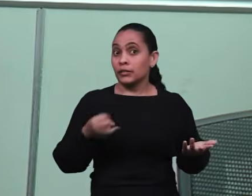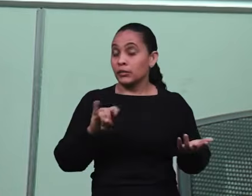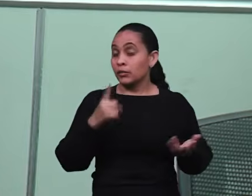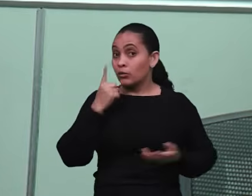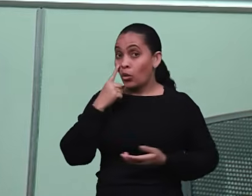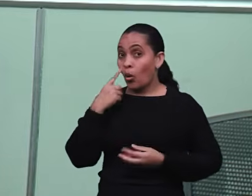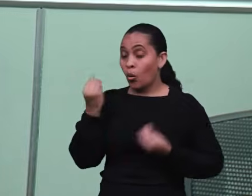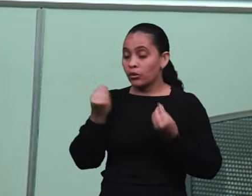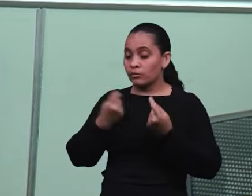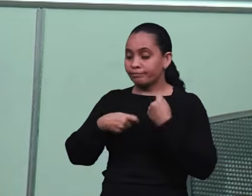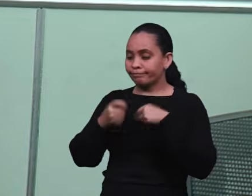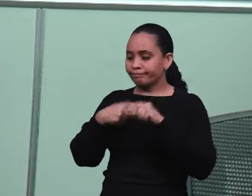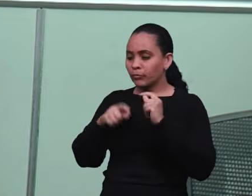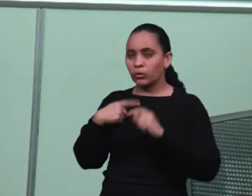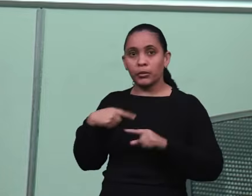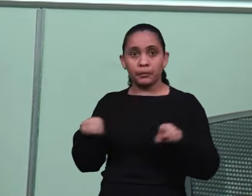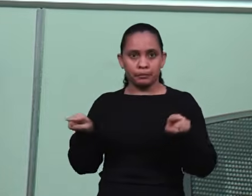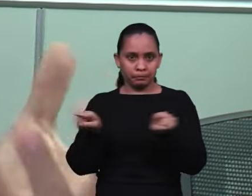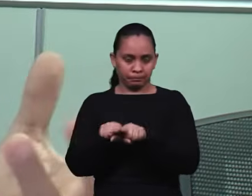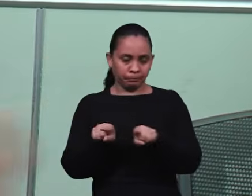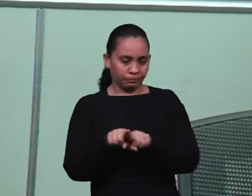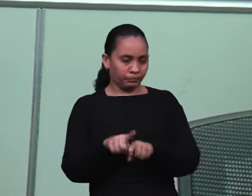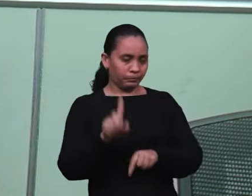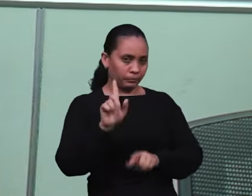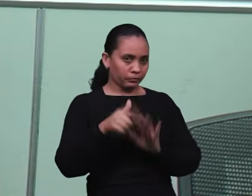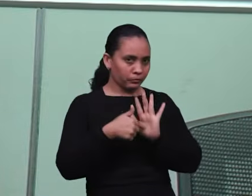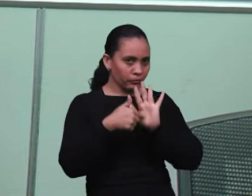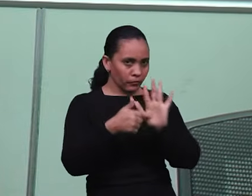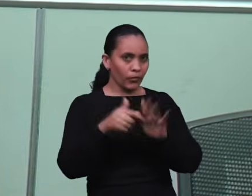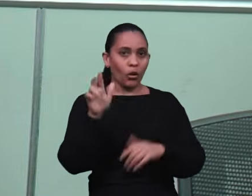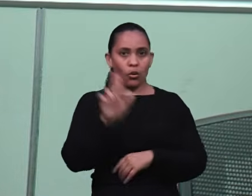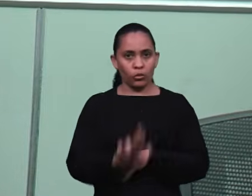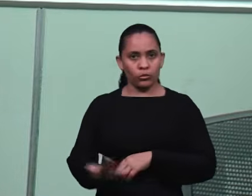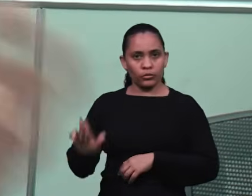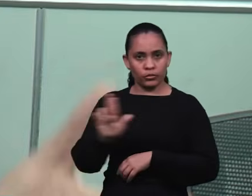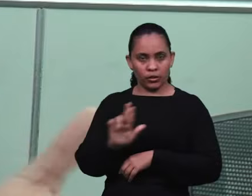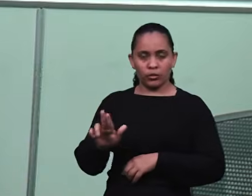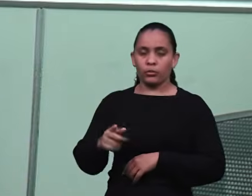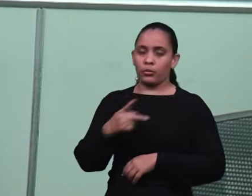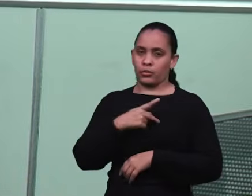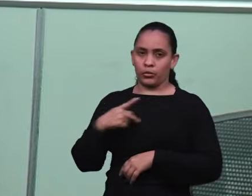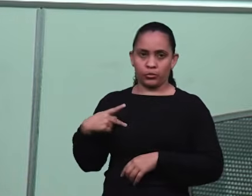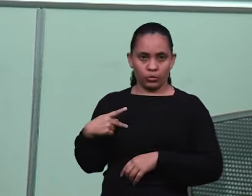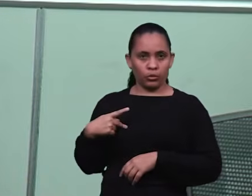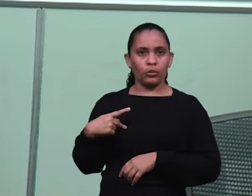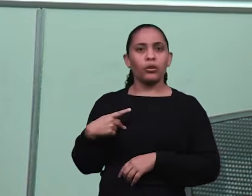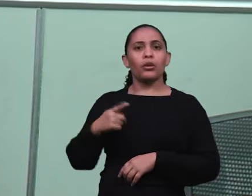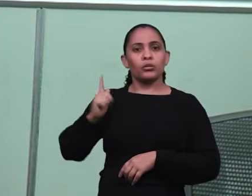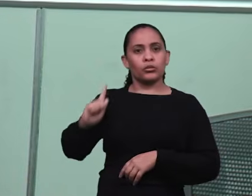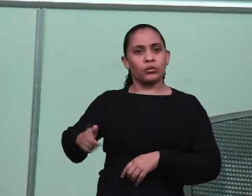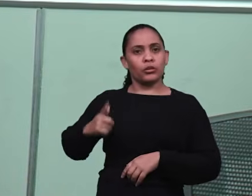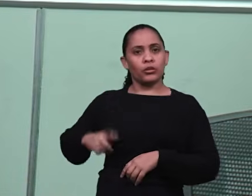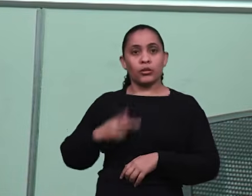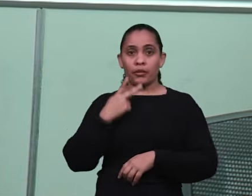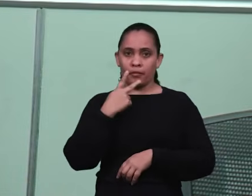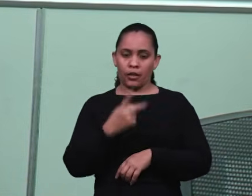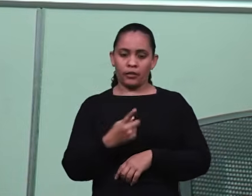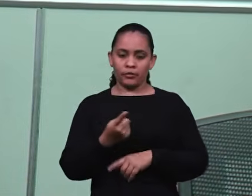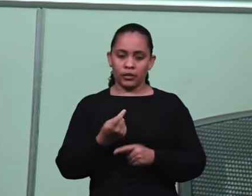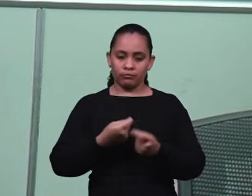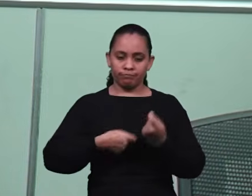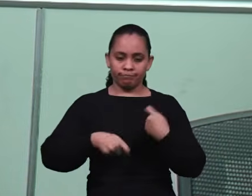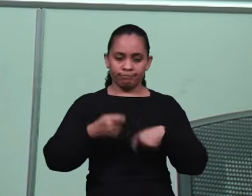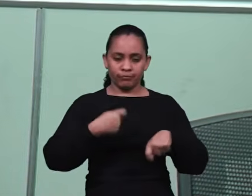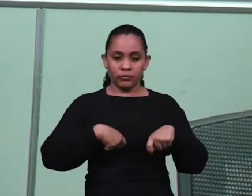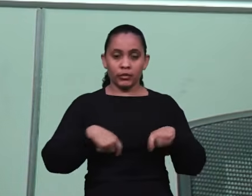aonde você consegue economizar. Até uma expressão muito usada pelo nosso presidente, pastor Gedeuti, que administrar é